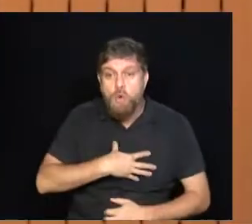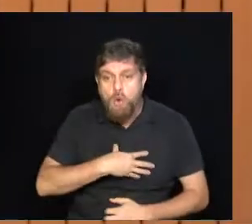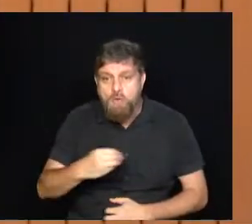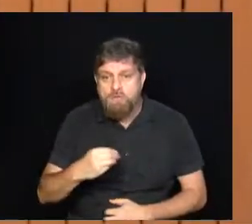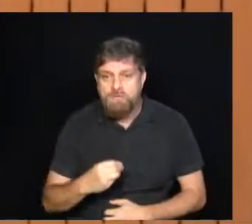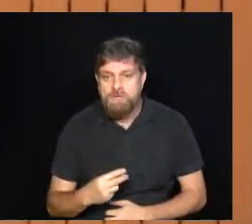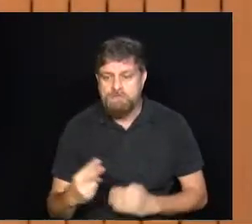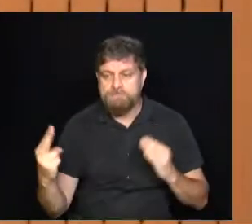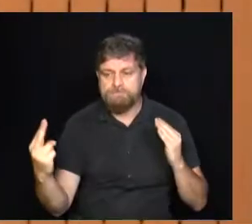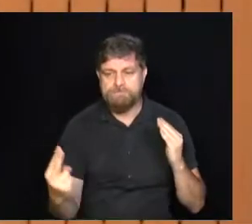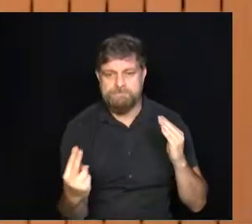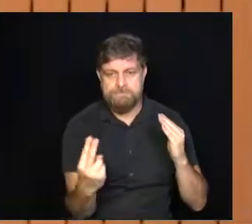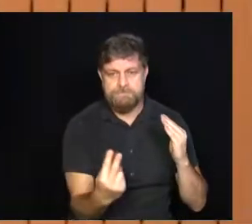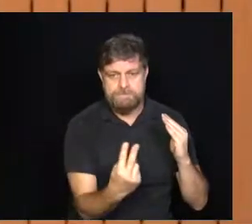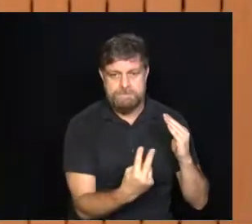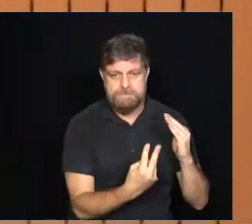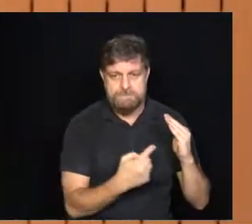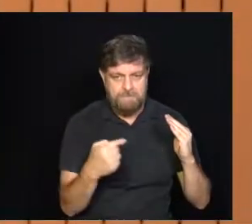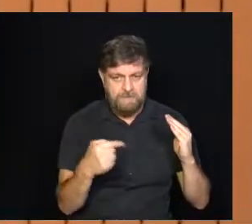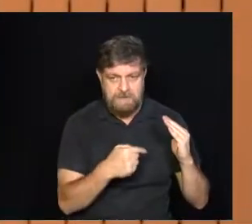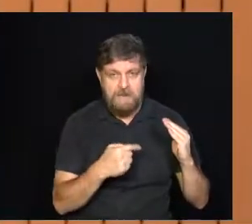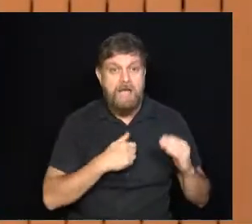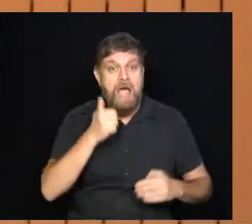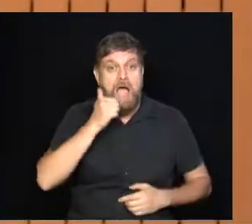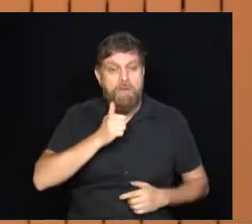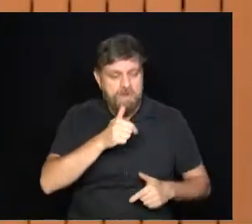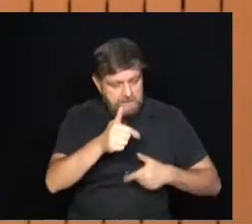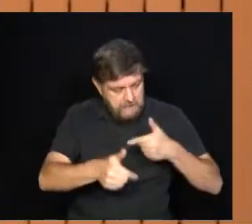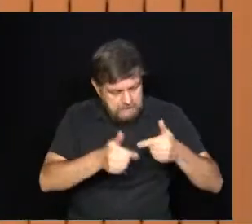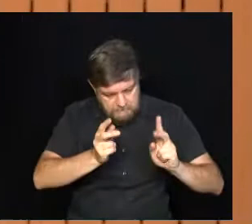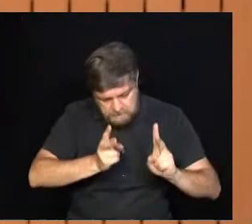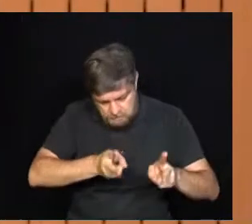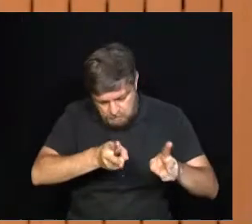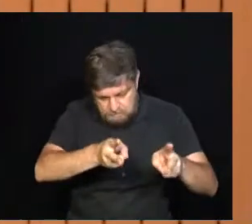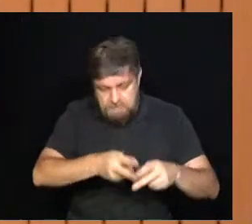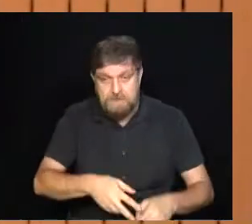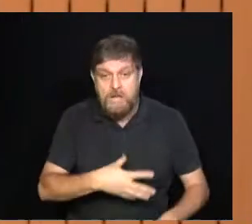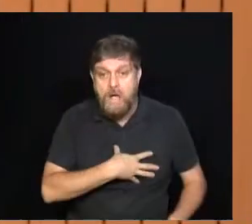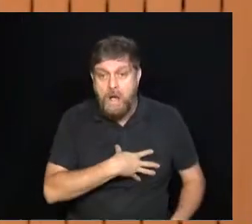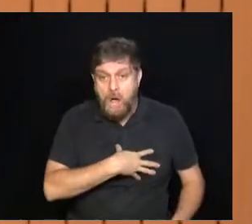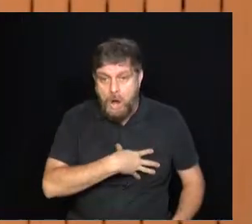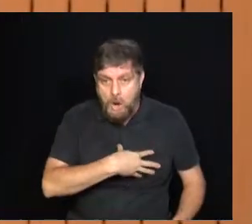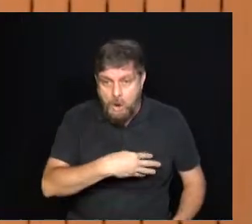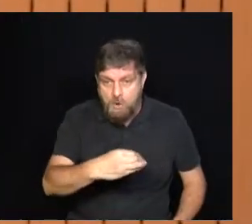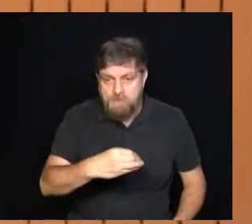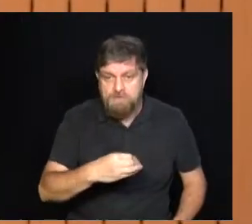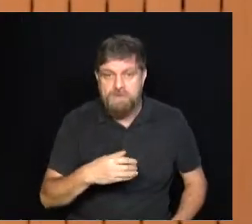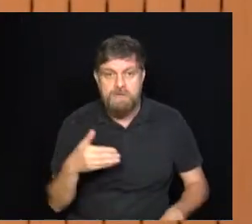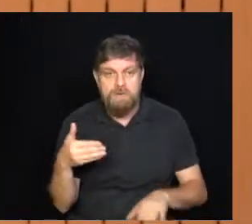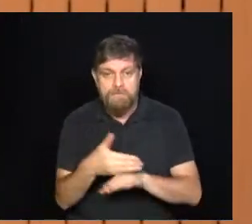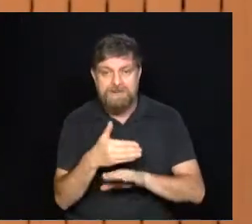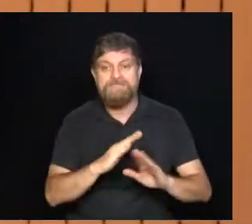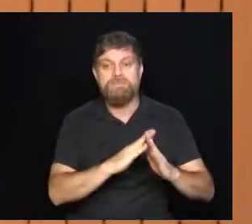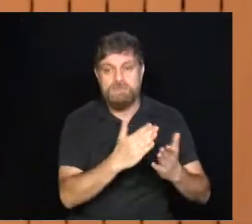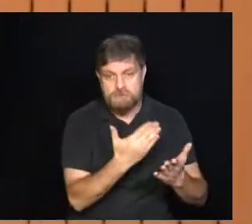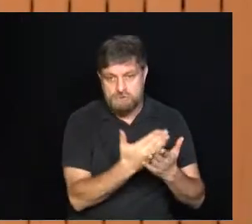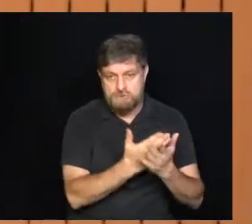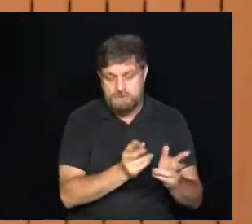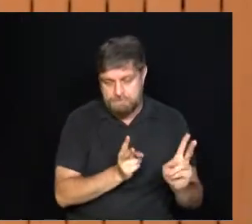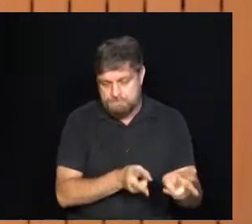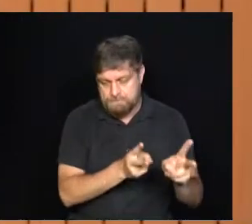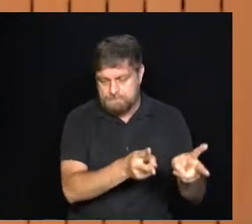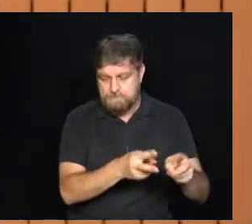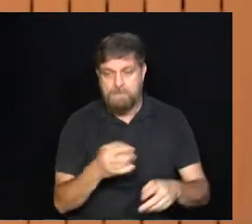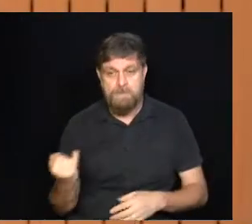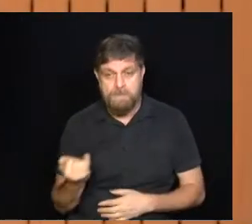tem toda uma rotina. Essa mulher não deixa de trabalhar e ela seus filhos não deixam de fazer parte da escola. Então, isso é muito importante